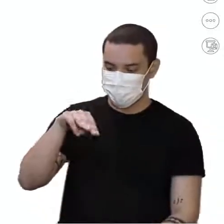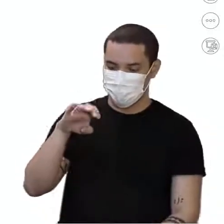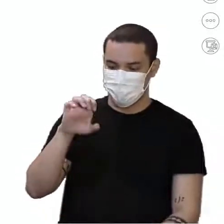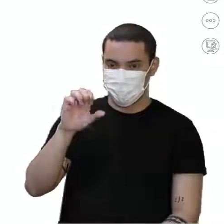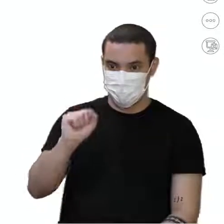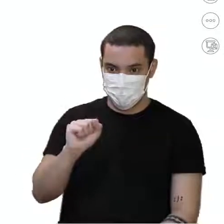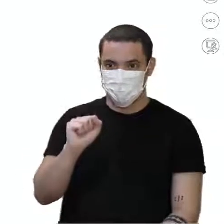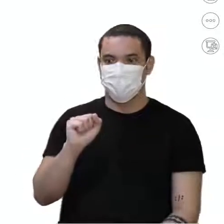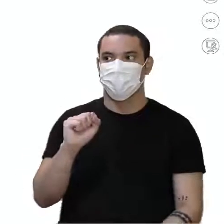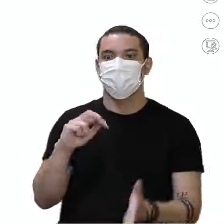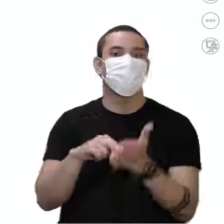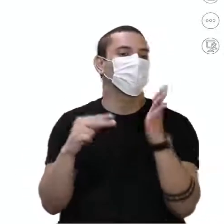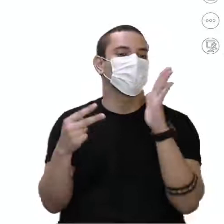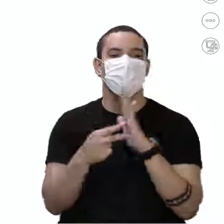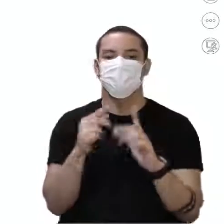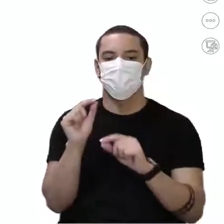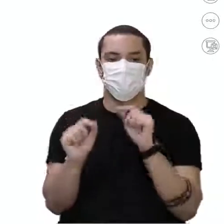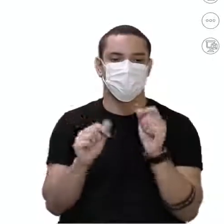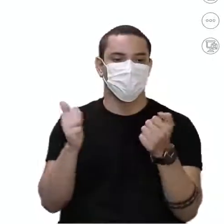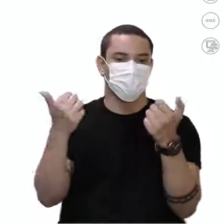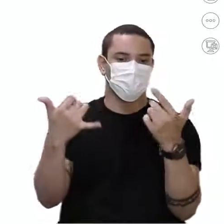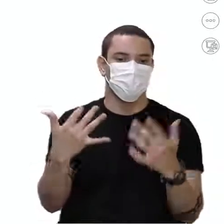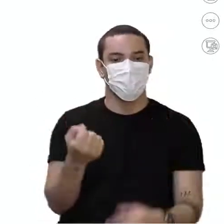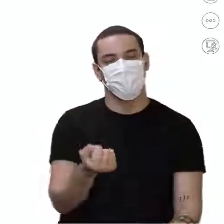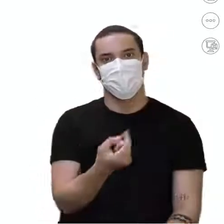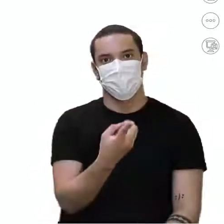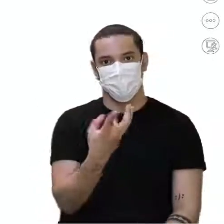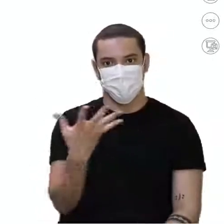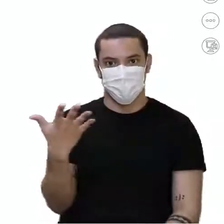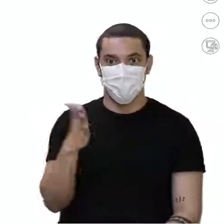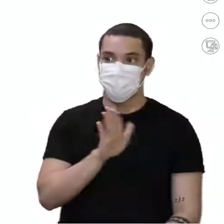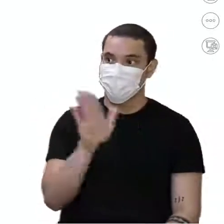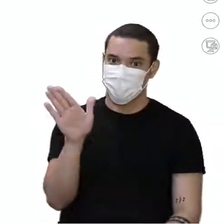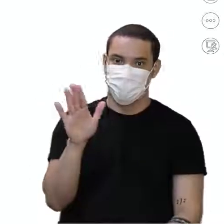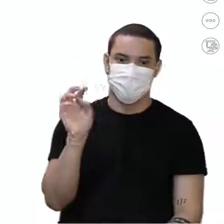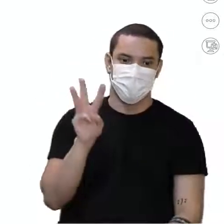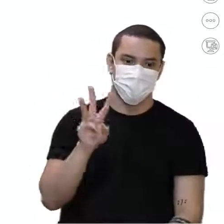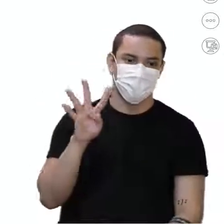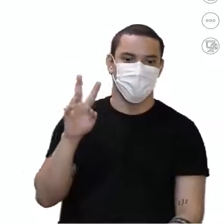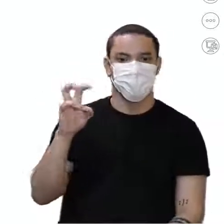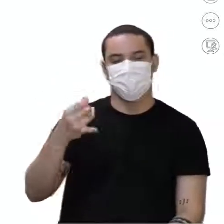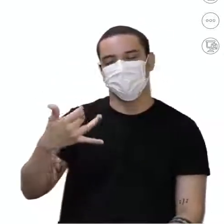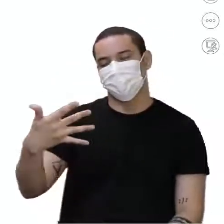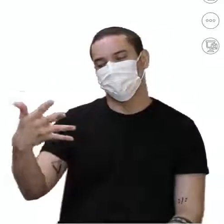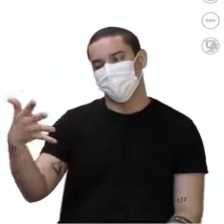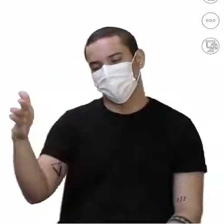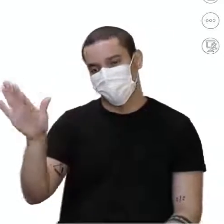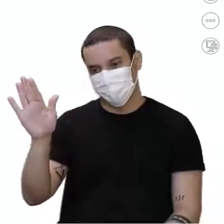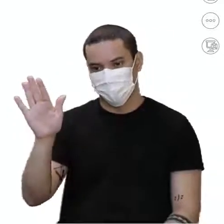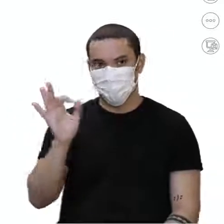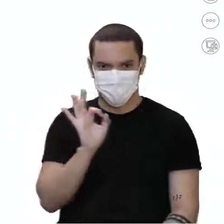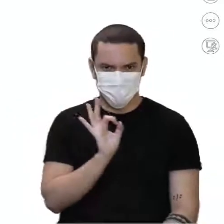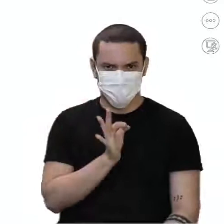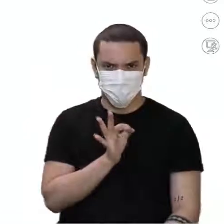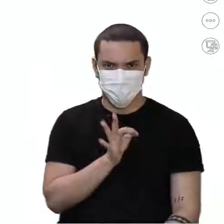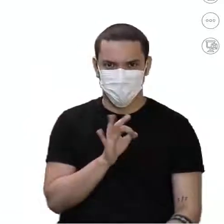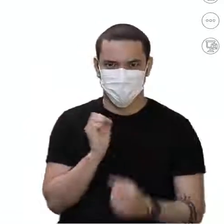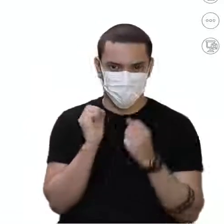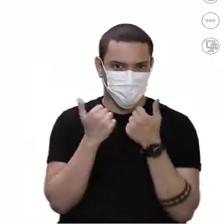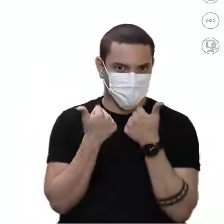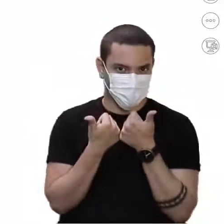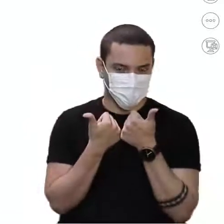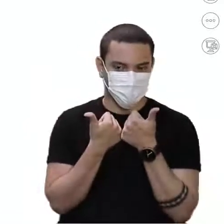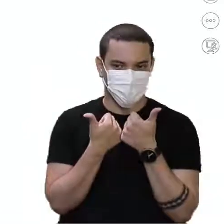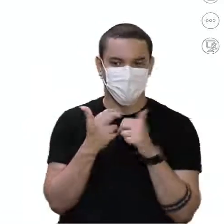palavra times para falar o quê? Sobre quantas vezes você foi. Se foram 3, 4, 5, 6 vezes. Tudo